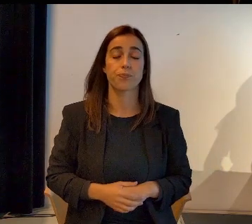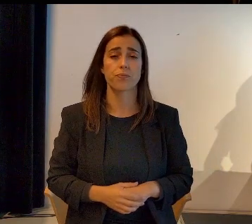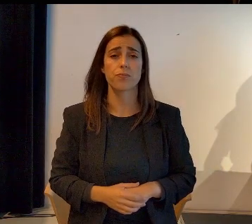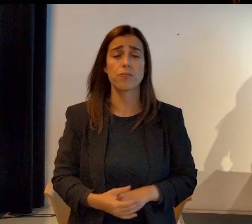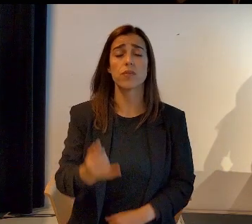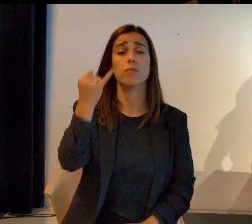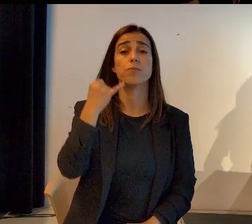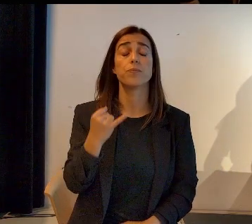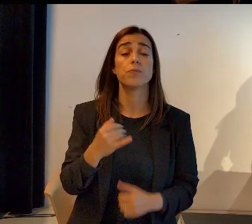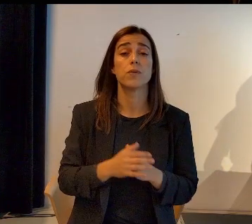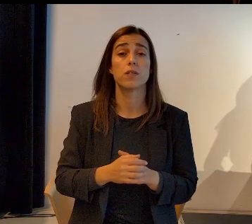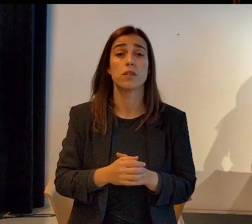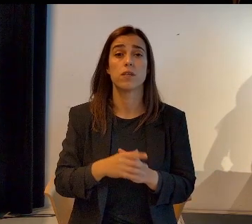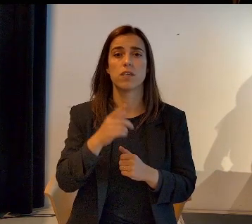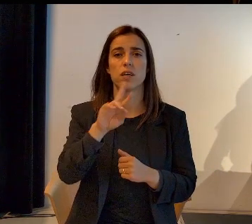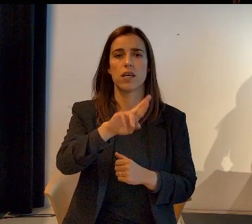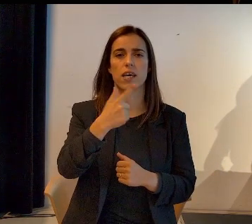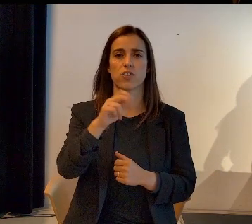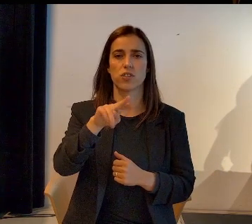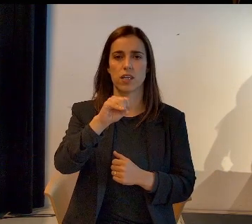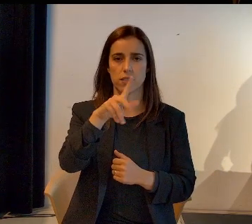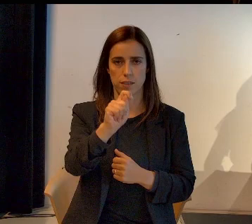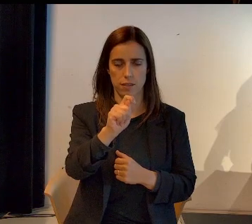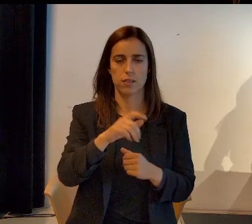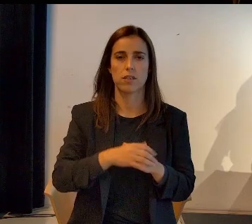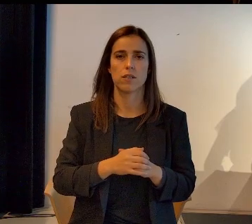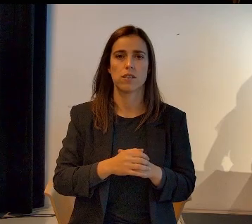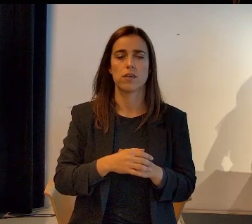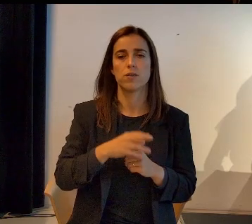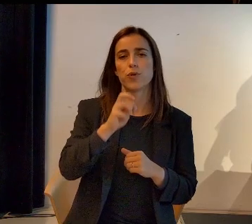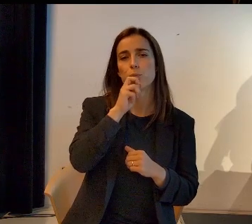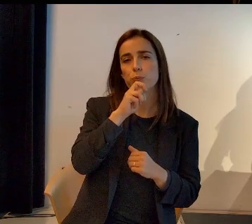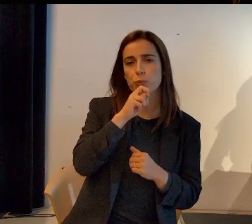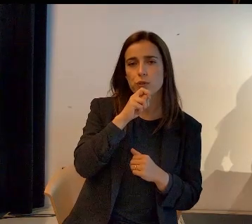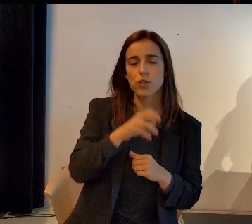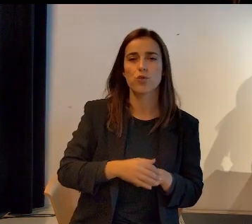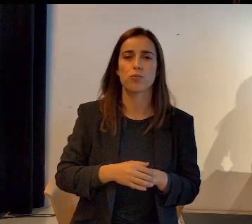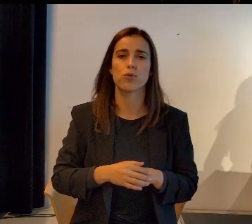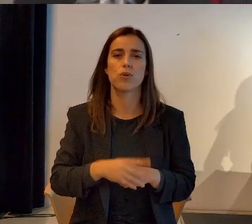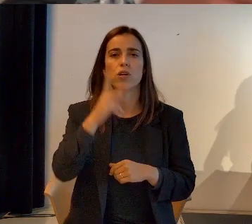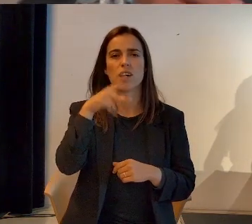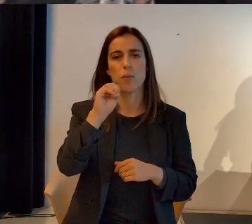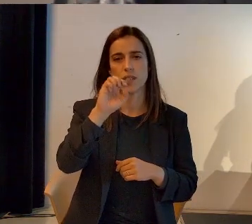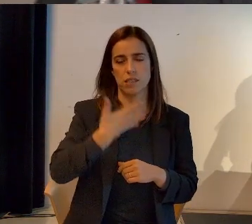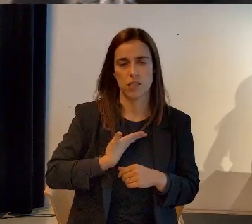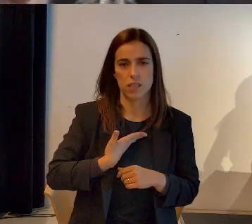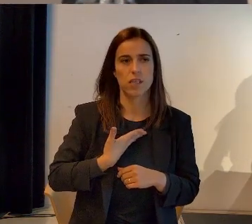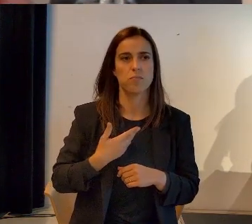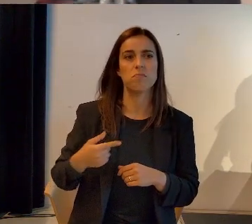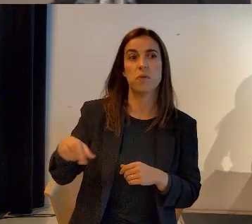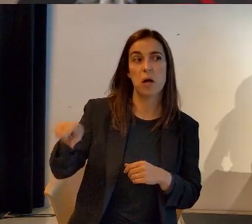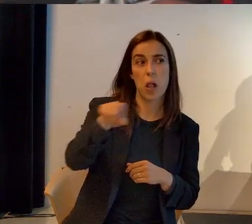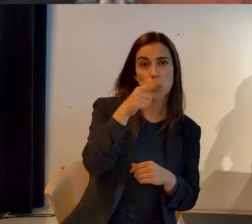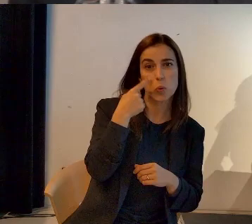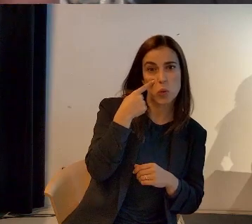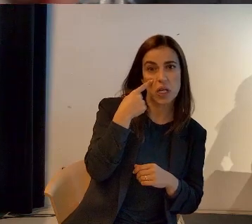aqui os Extense, o Ispo, o Julinho KPST, alguns de vocês dizem alguma